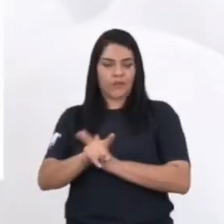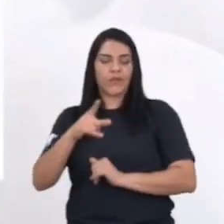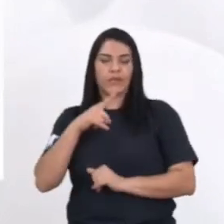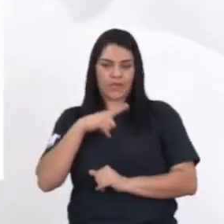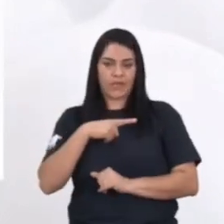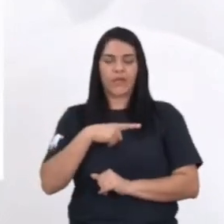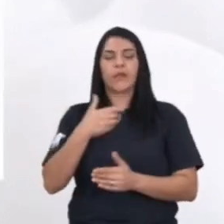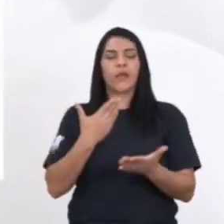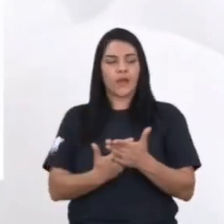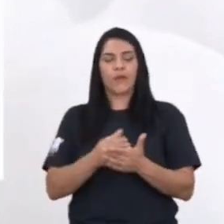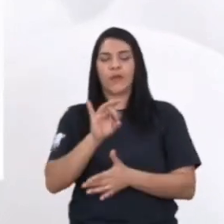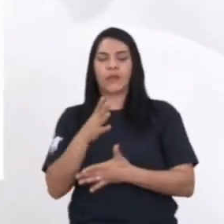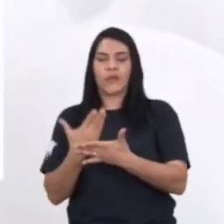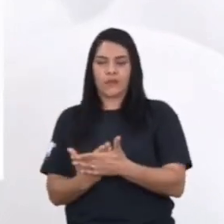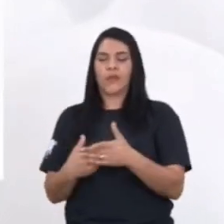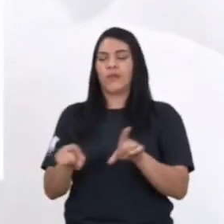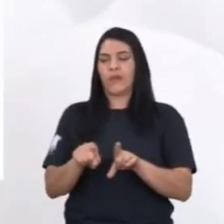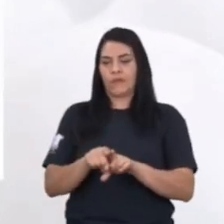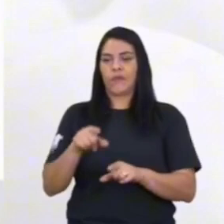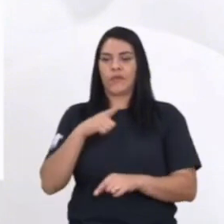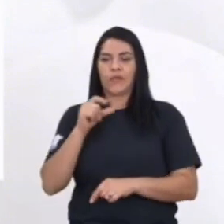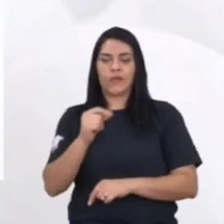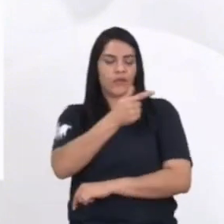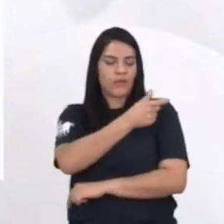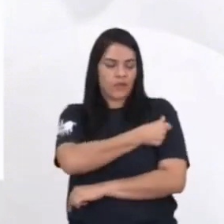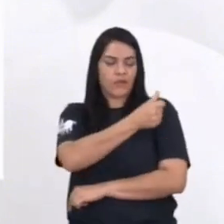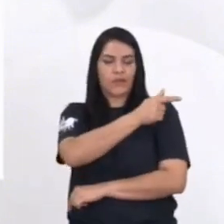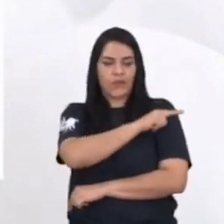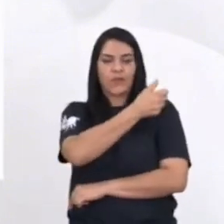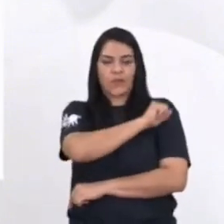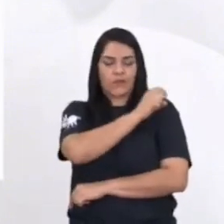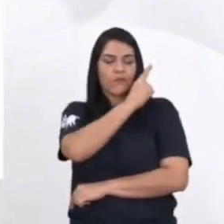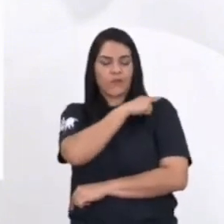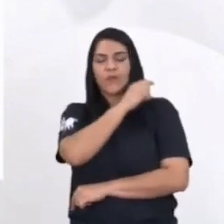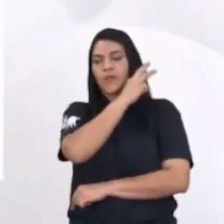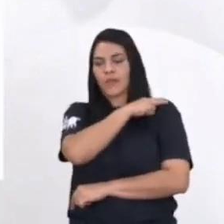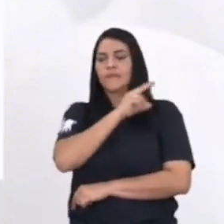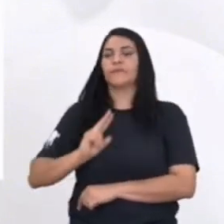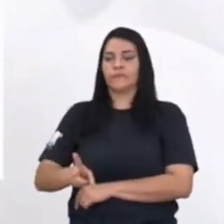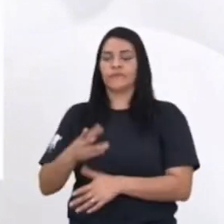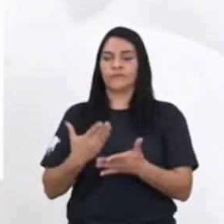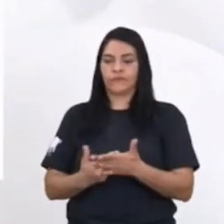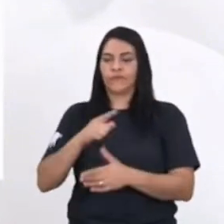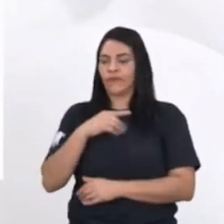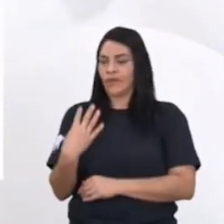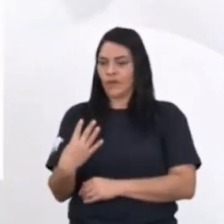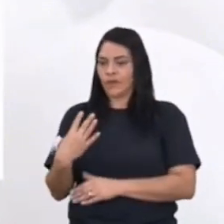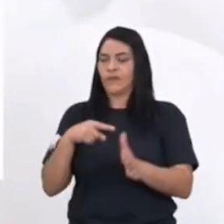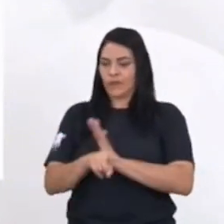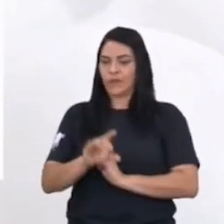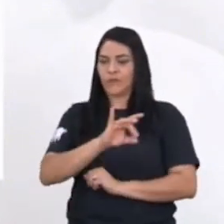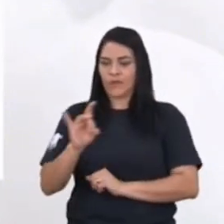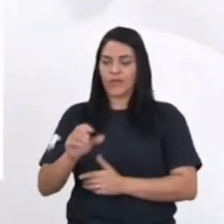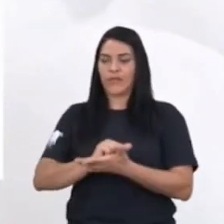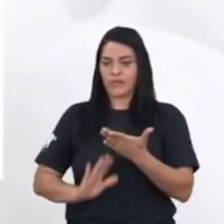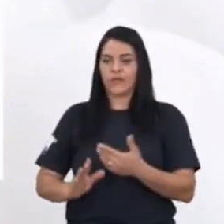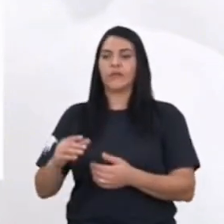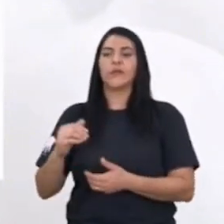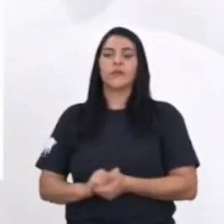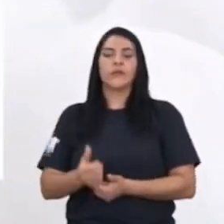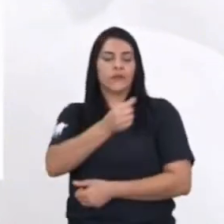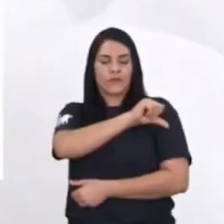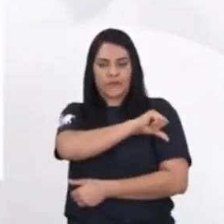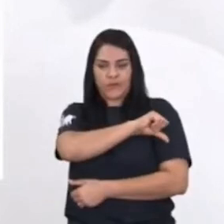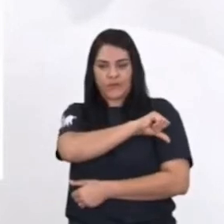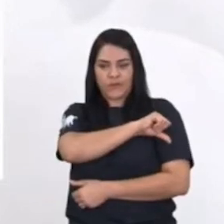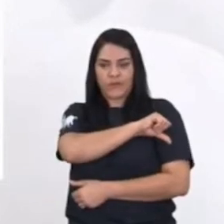convencional, aula a aula aqui. Para o 6º, 7º, 8º, primeira e terceira série, continua aula a aula, e eu tenho 4 questões por tarefa. Para o 9º